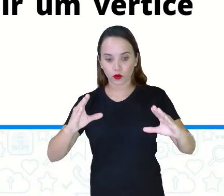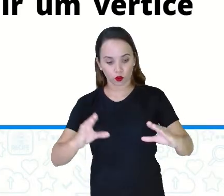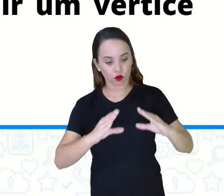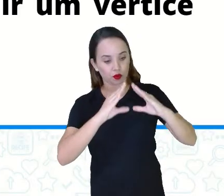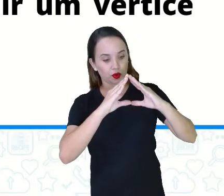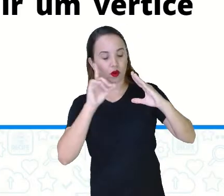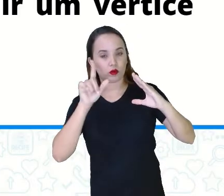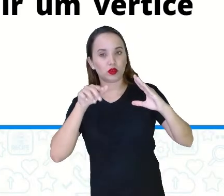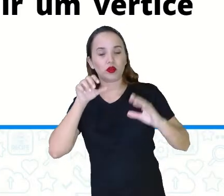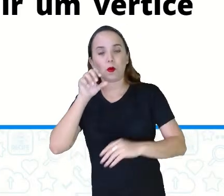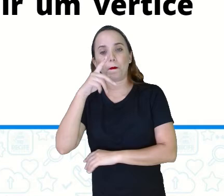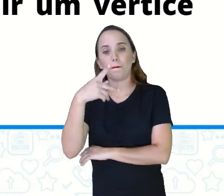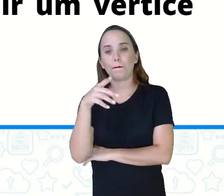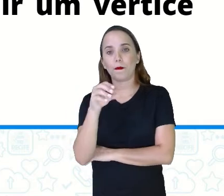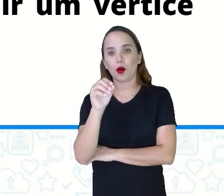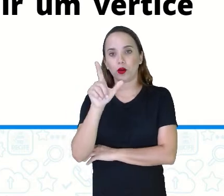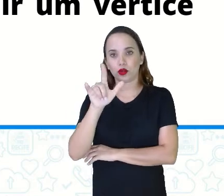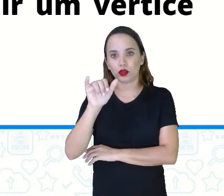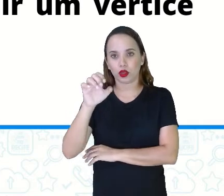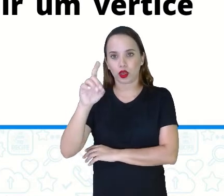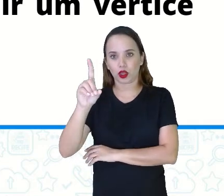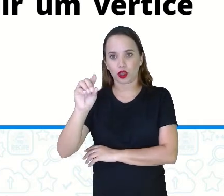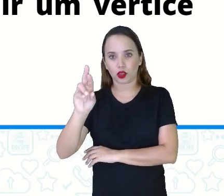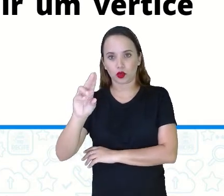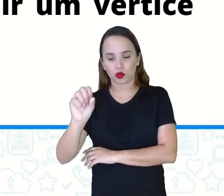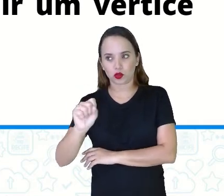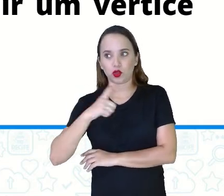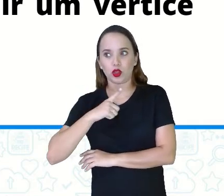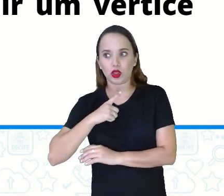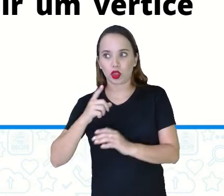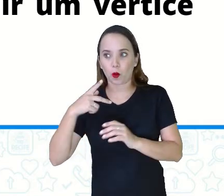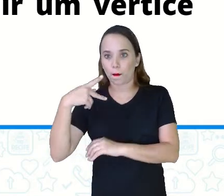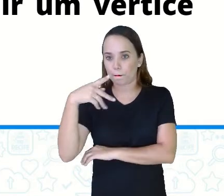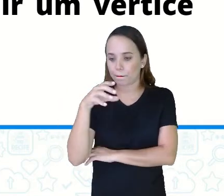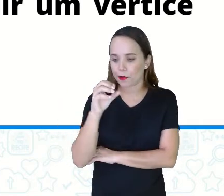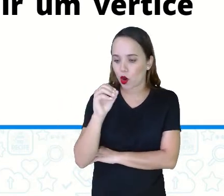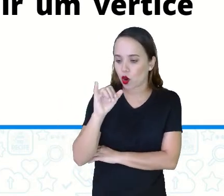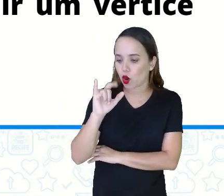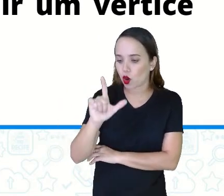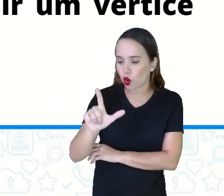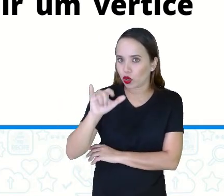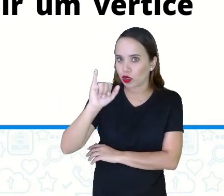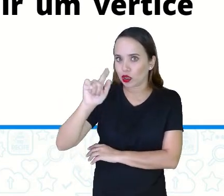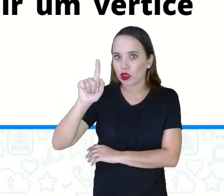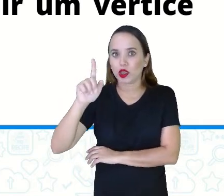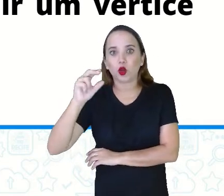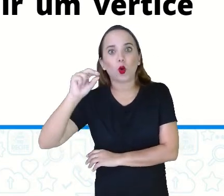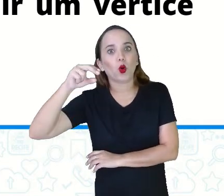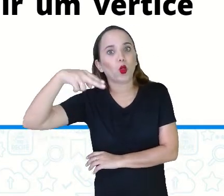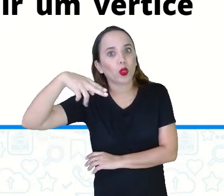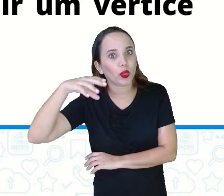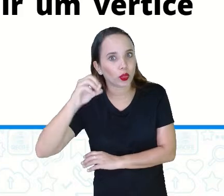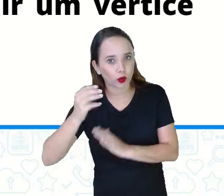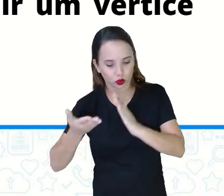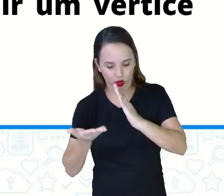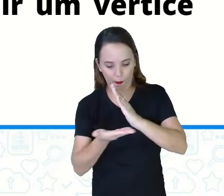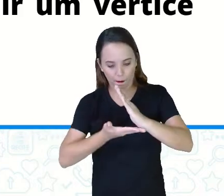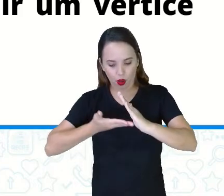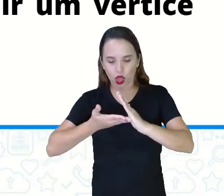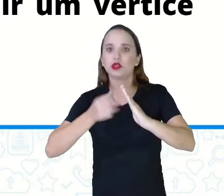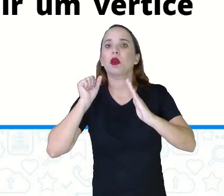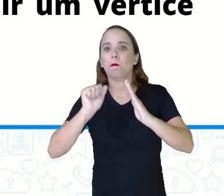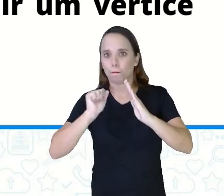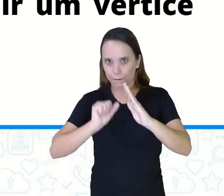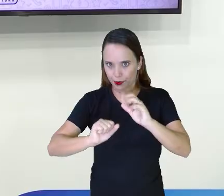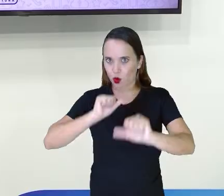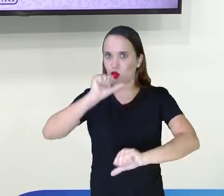poliedros que apresentam um polígono na base. Preste atenção, esse polígono da base pode variar. Eu